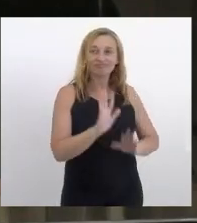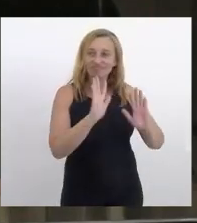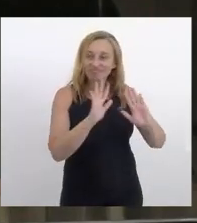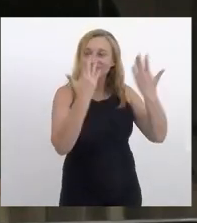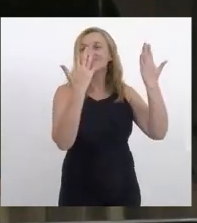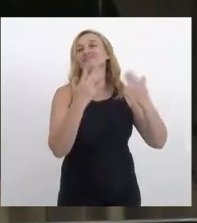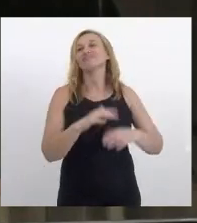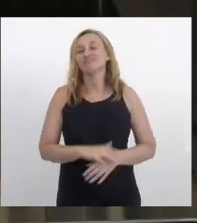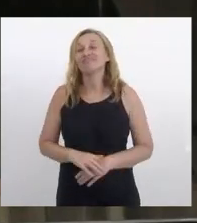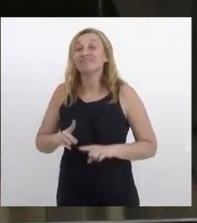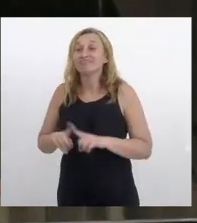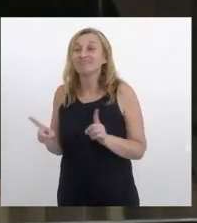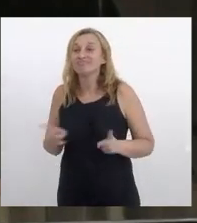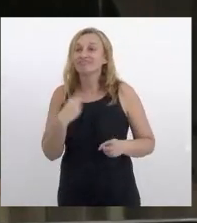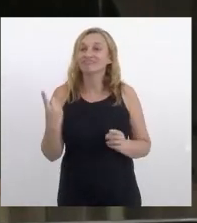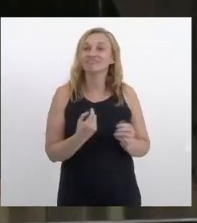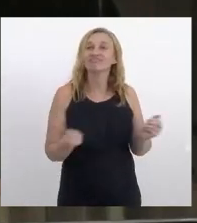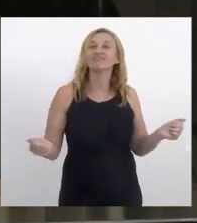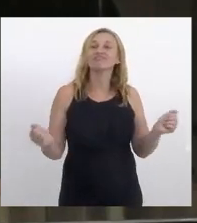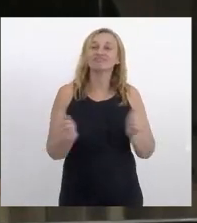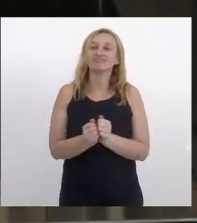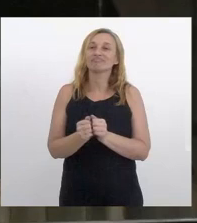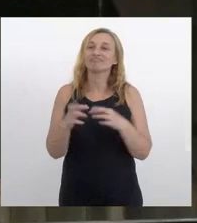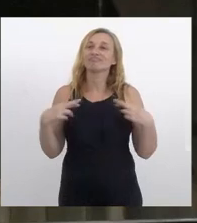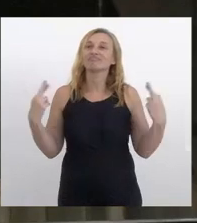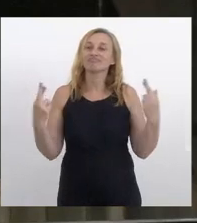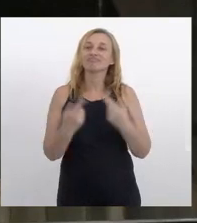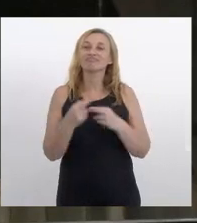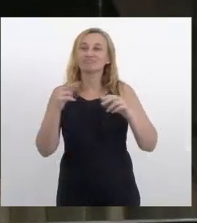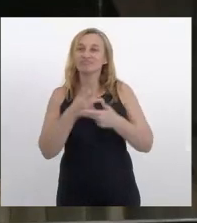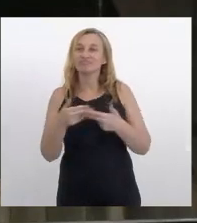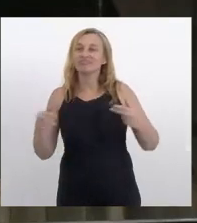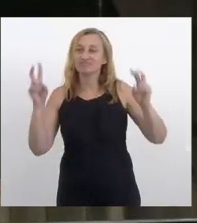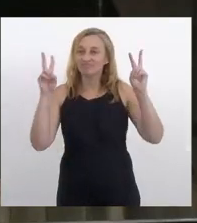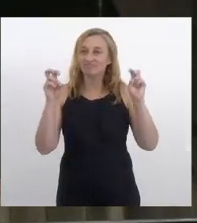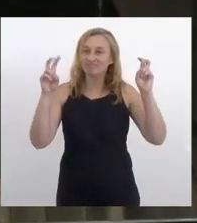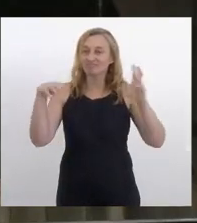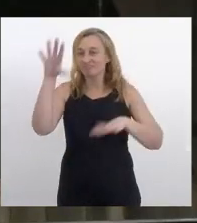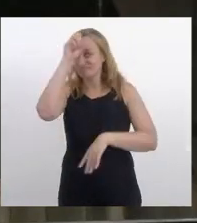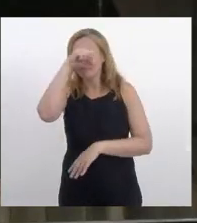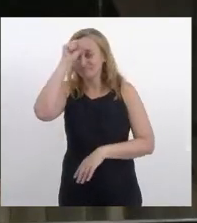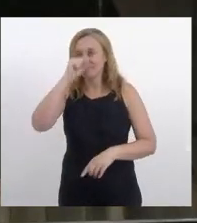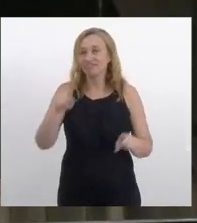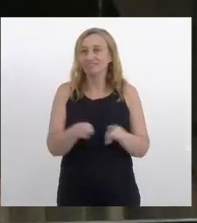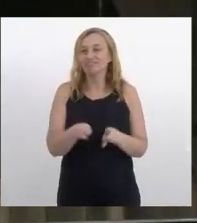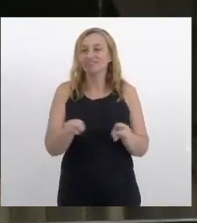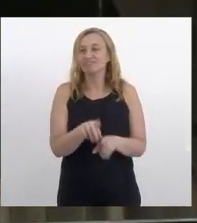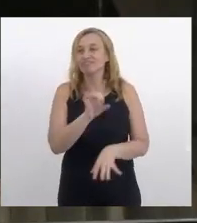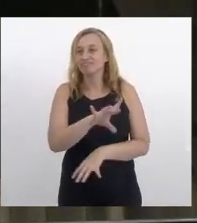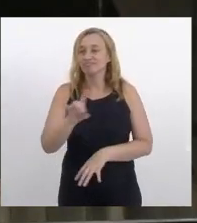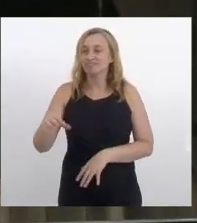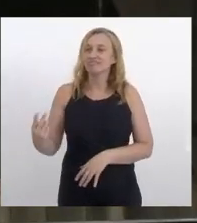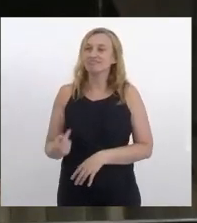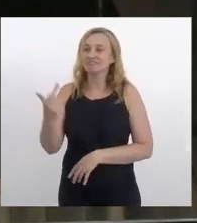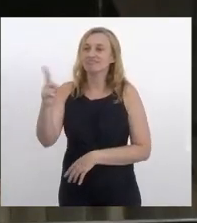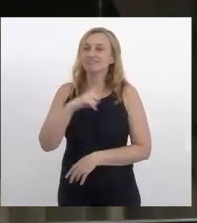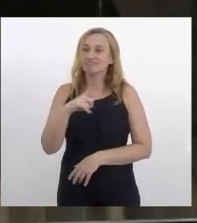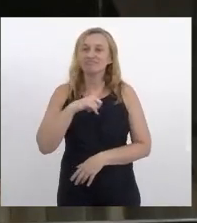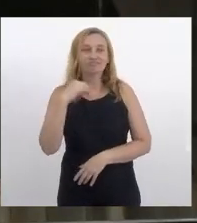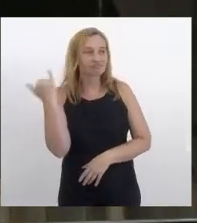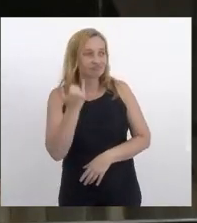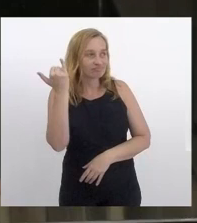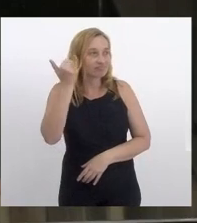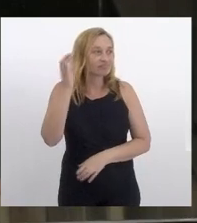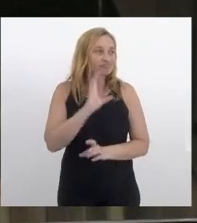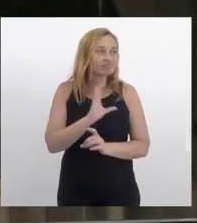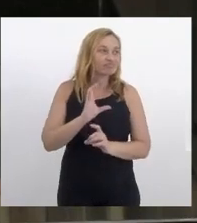celebração, mas nós encontramos em tantas questões e aprendemos também o que cada um tem de valores, de importância do